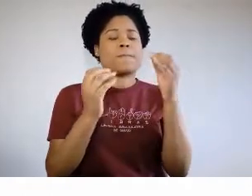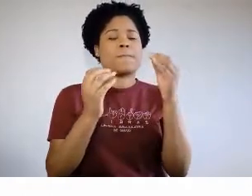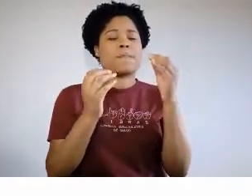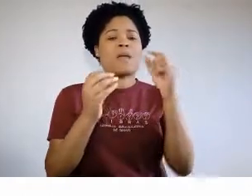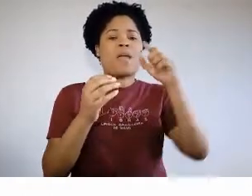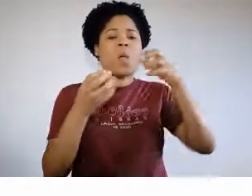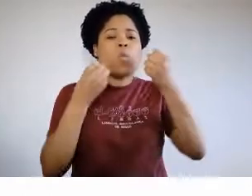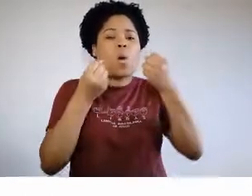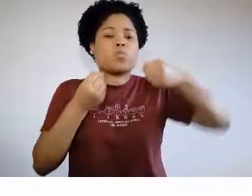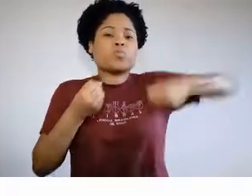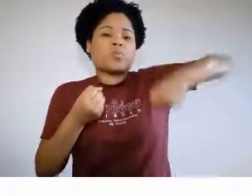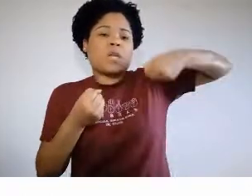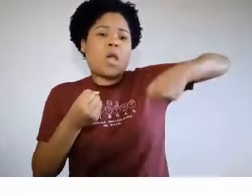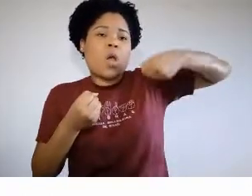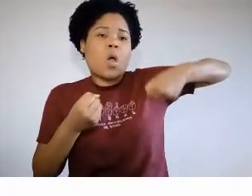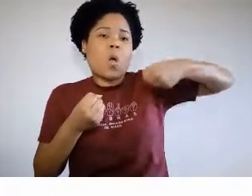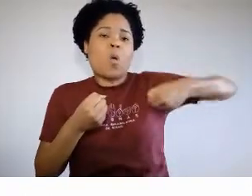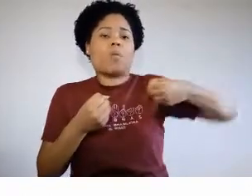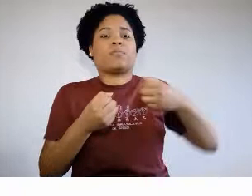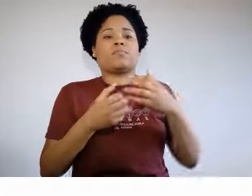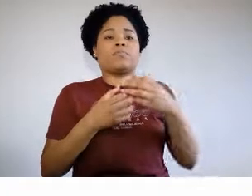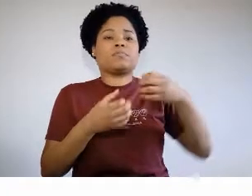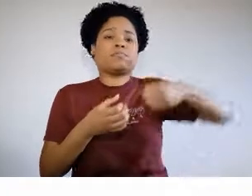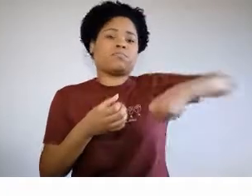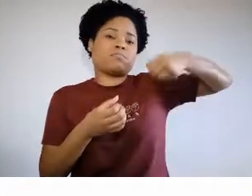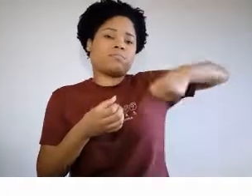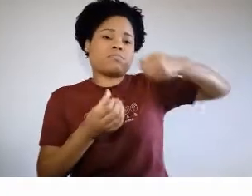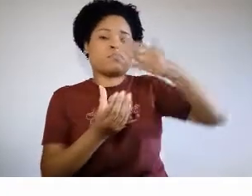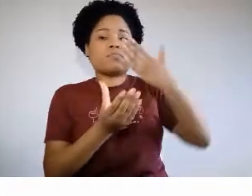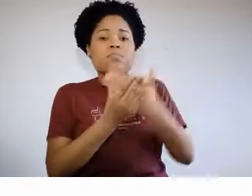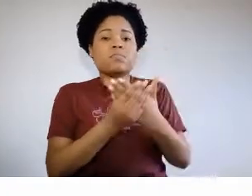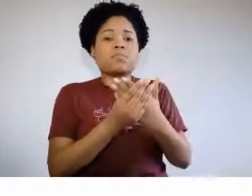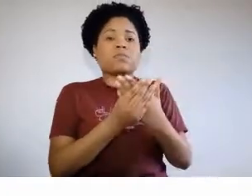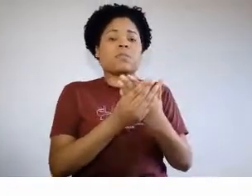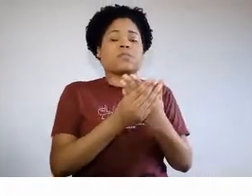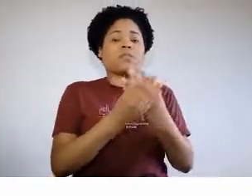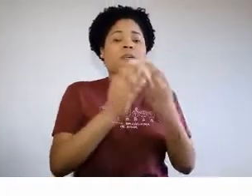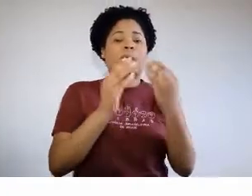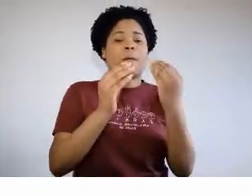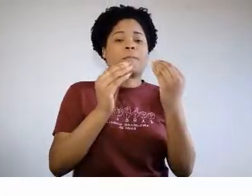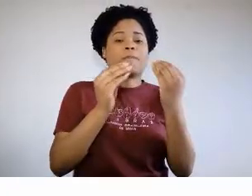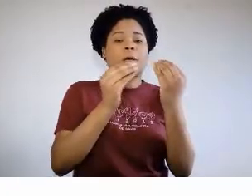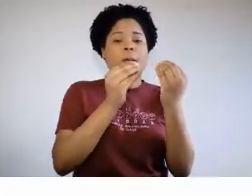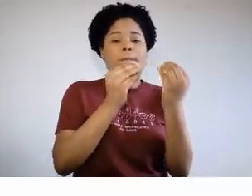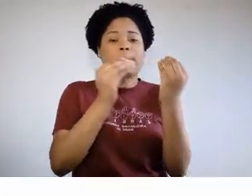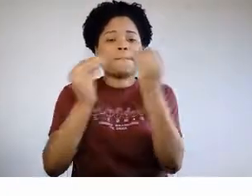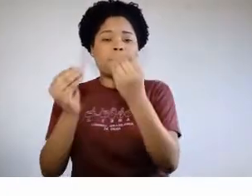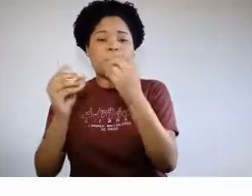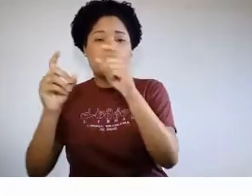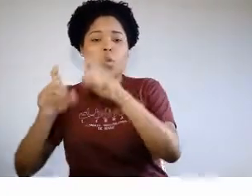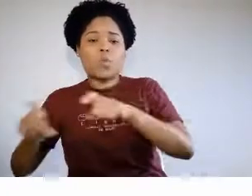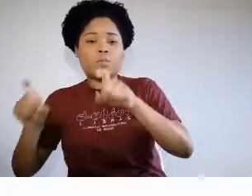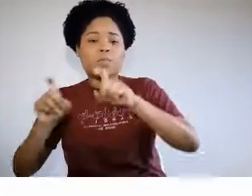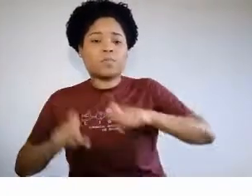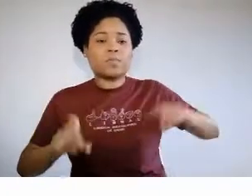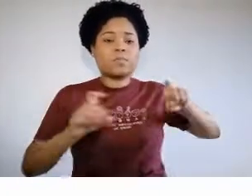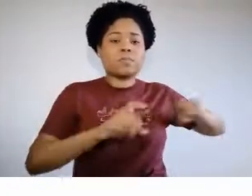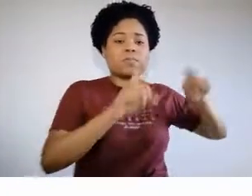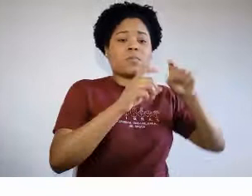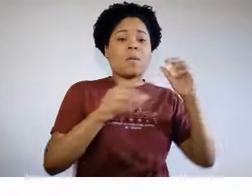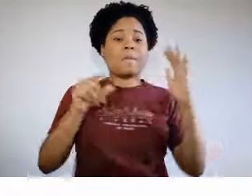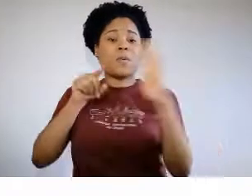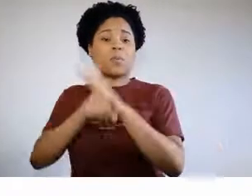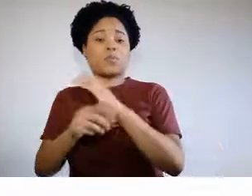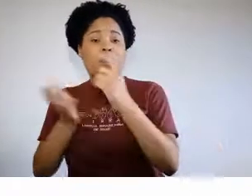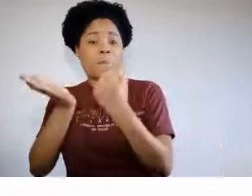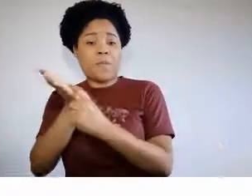se fosse uma sacola. Então, essa sacolinha, esse token, ele vai passando de computador em computador,